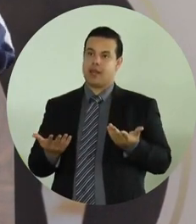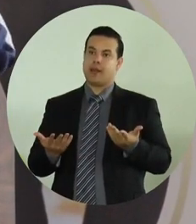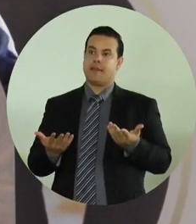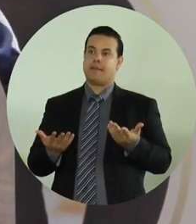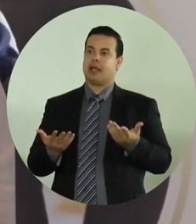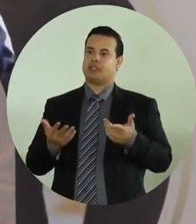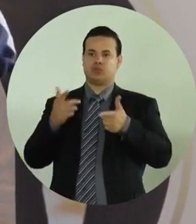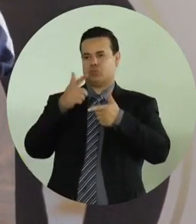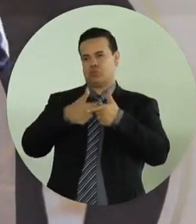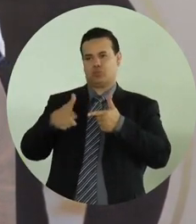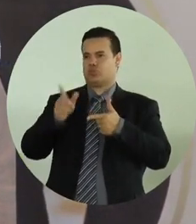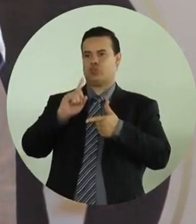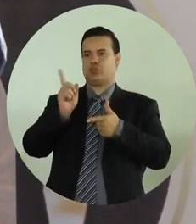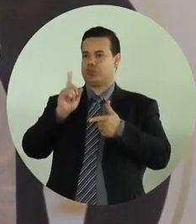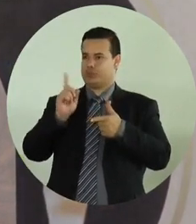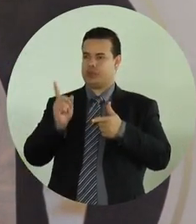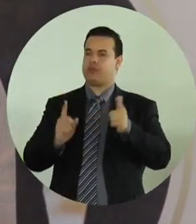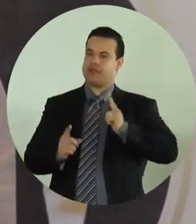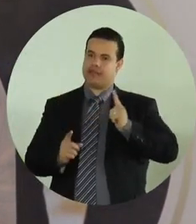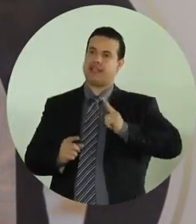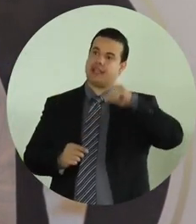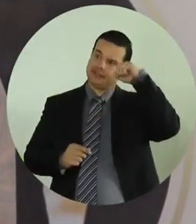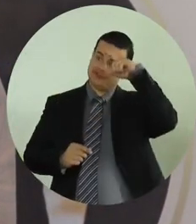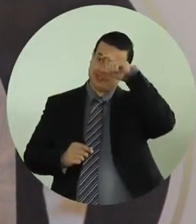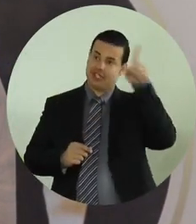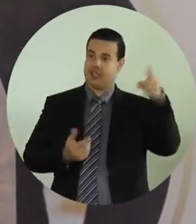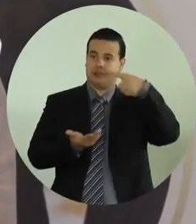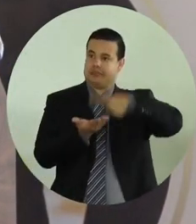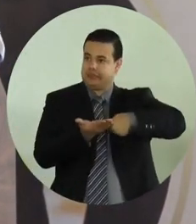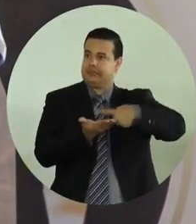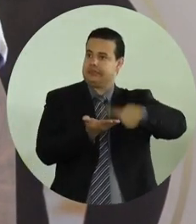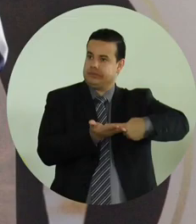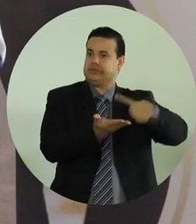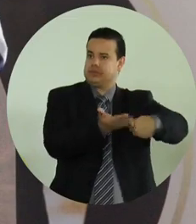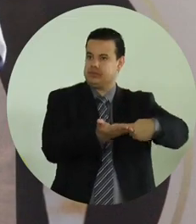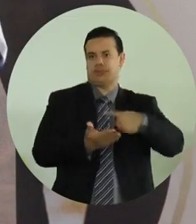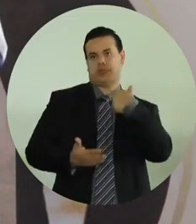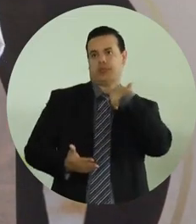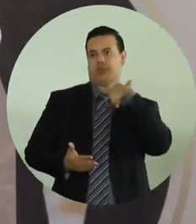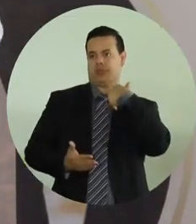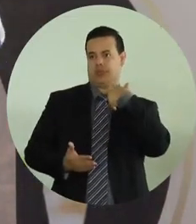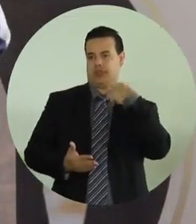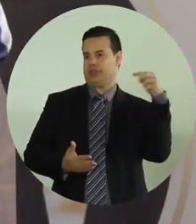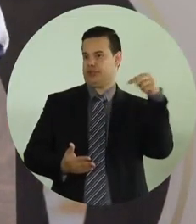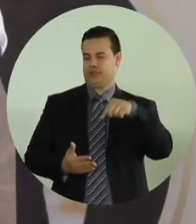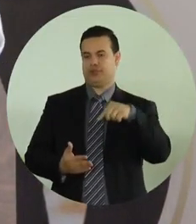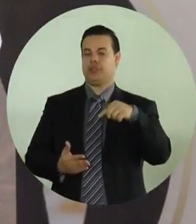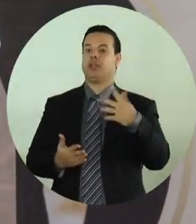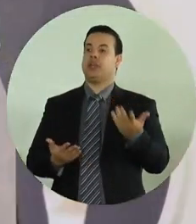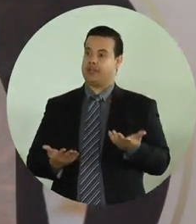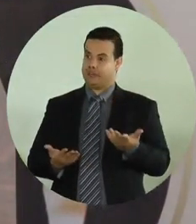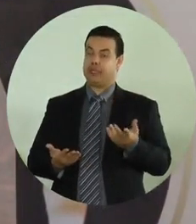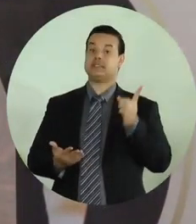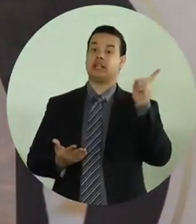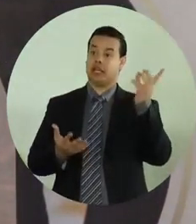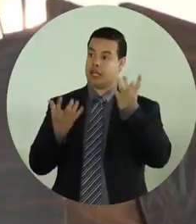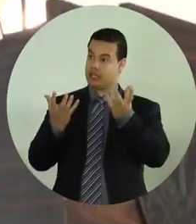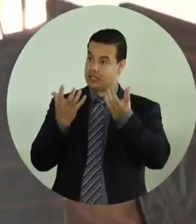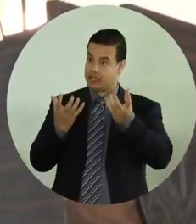não é nada além das dificuldades de uma agenda muito atribulada. Mas ele fez questão que o prêmio fosse